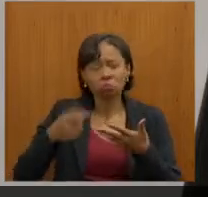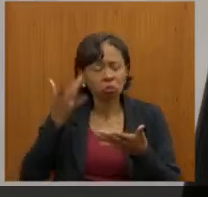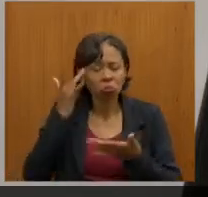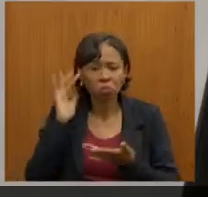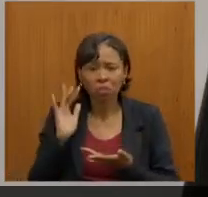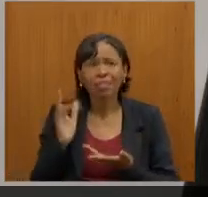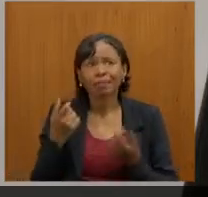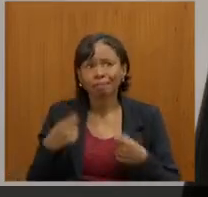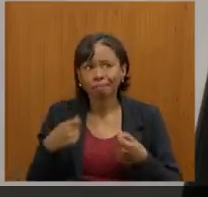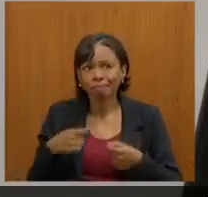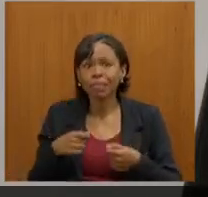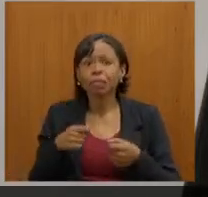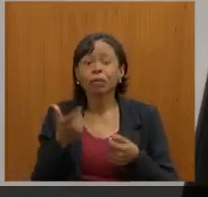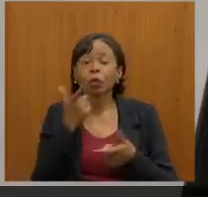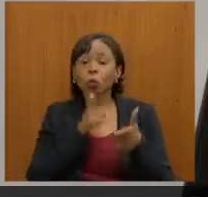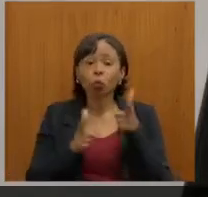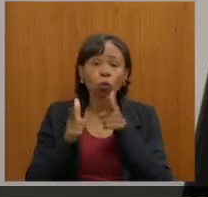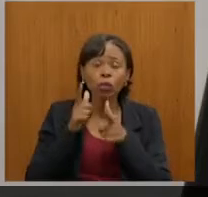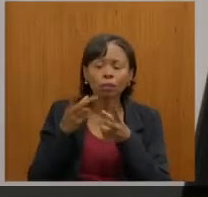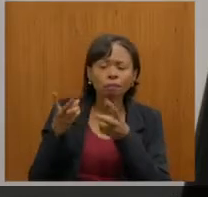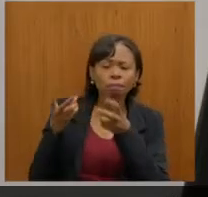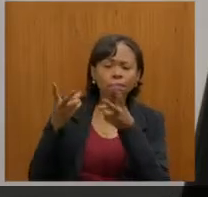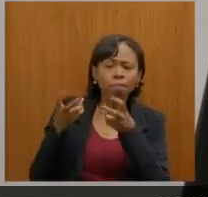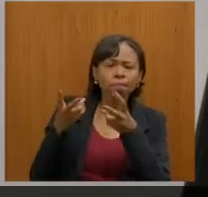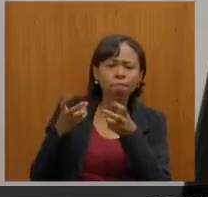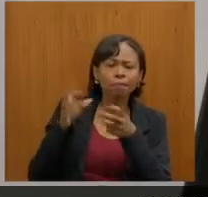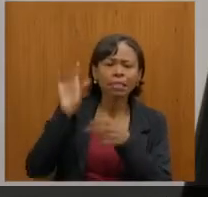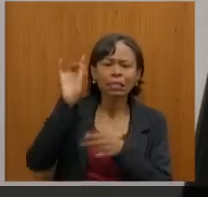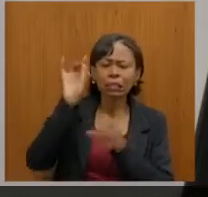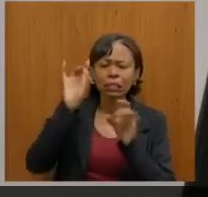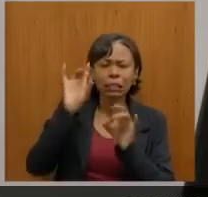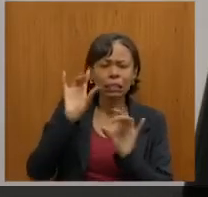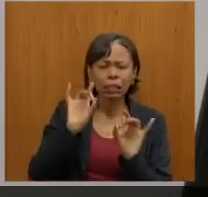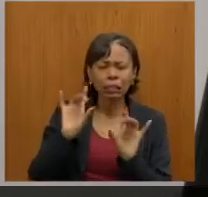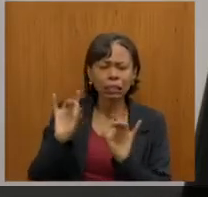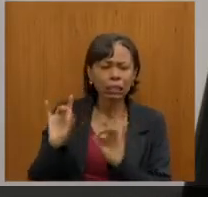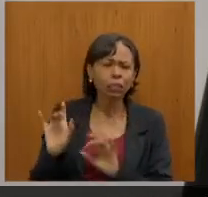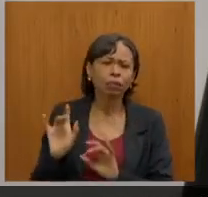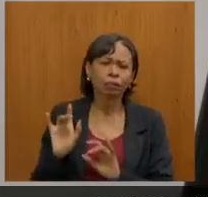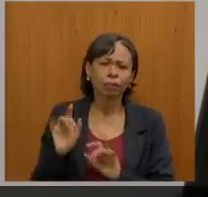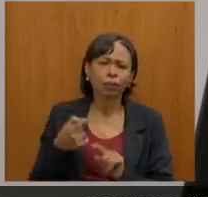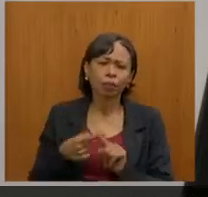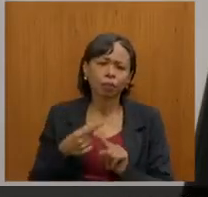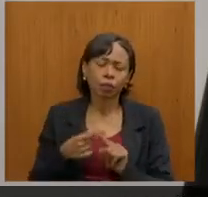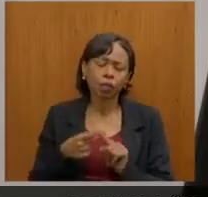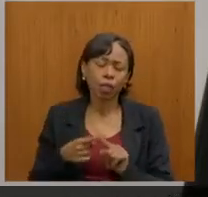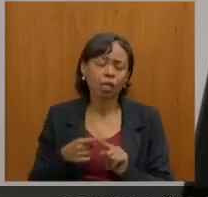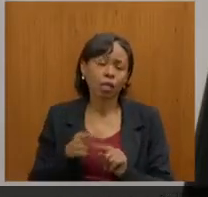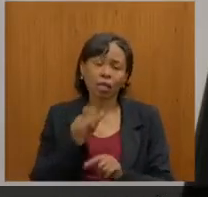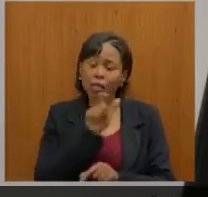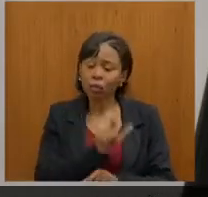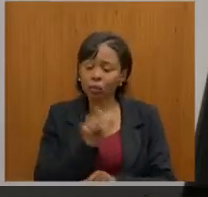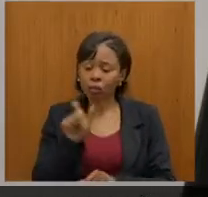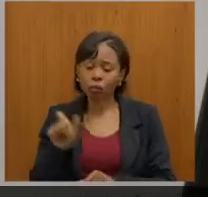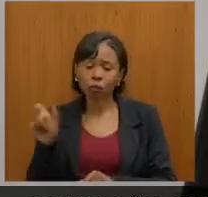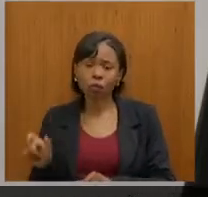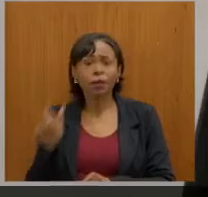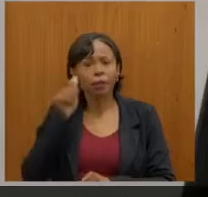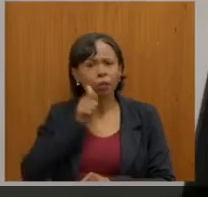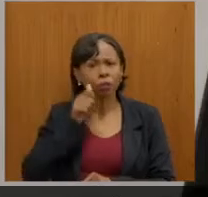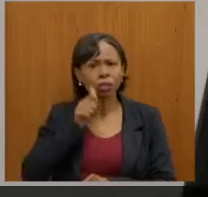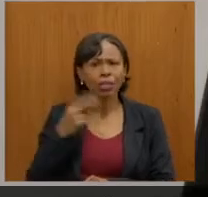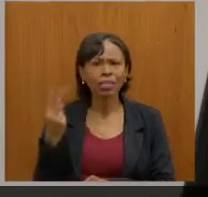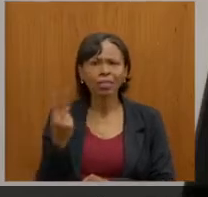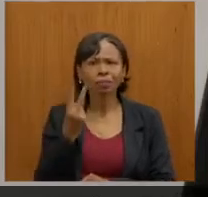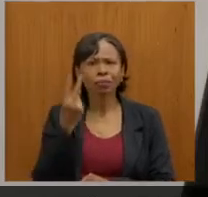profundidade é escutar as especificidades de todas são mulheres muito valorosos como a caminhada é muito